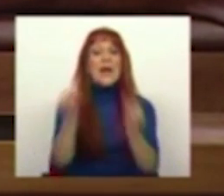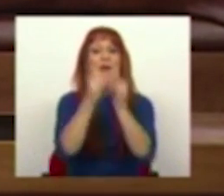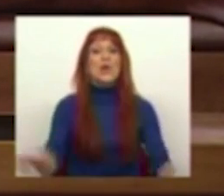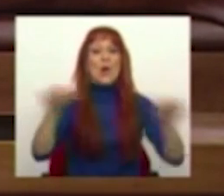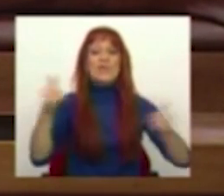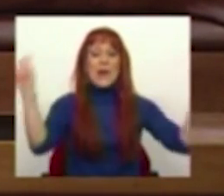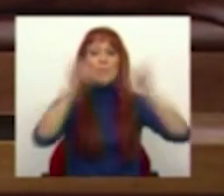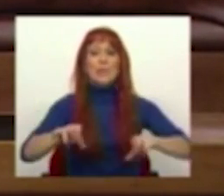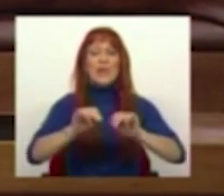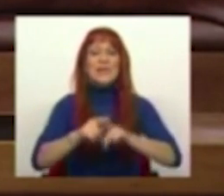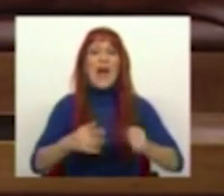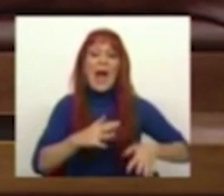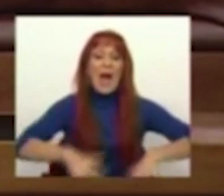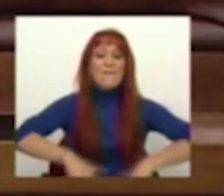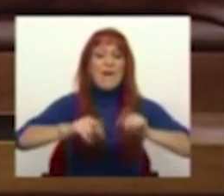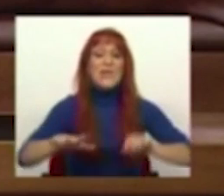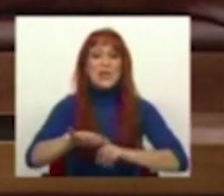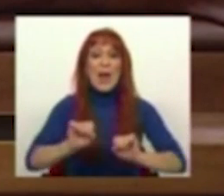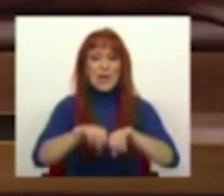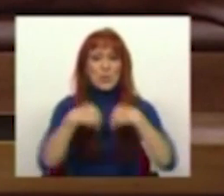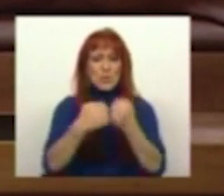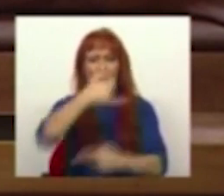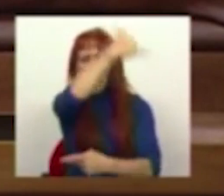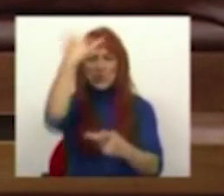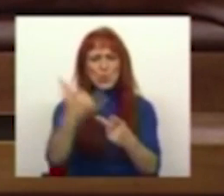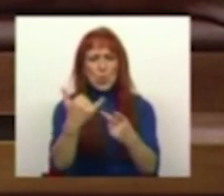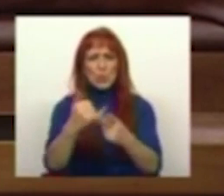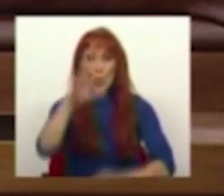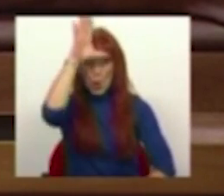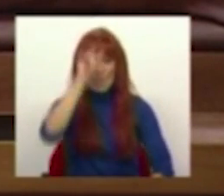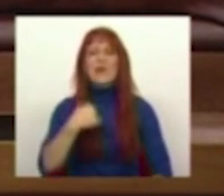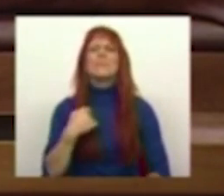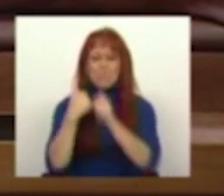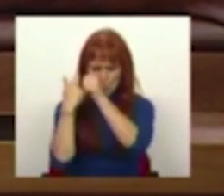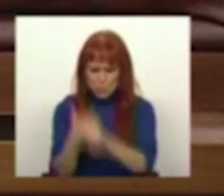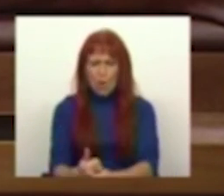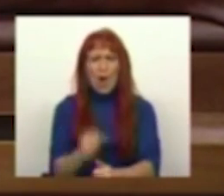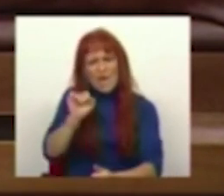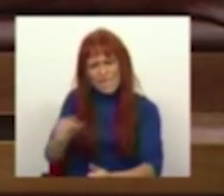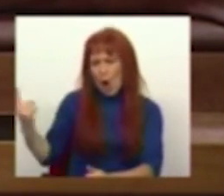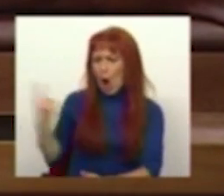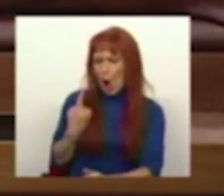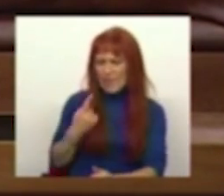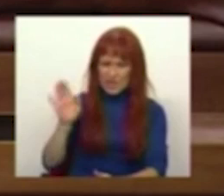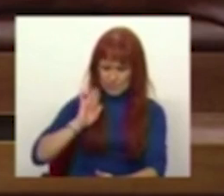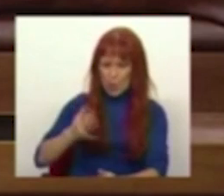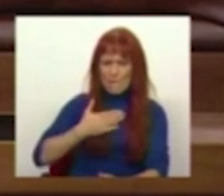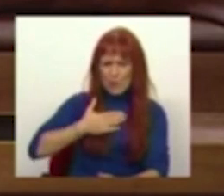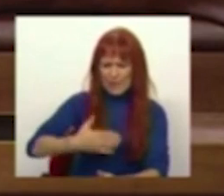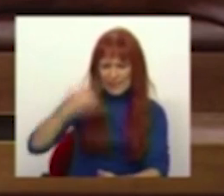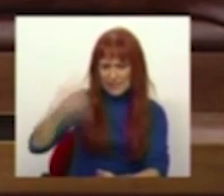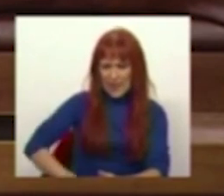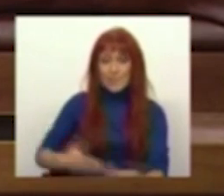no domínio social. Em segundo lugar, o Governo tem cumprido a sua obrigação e